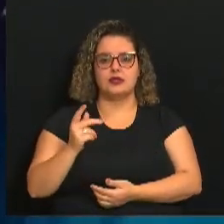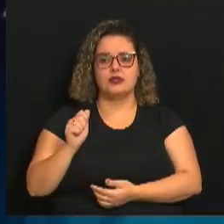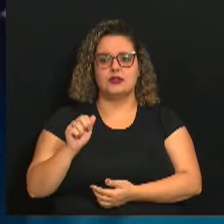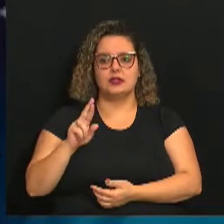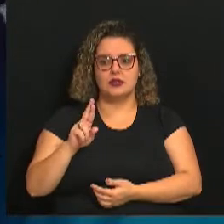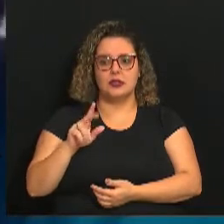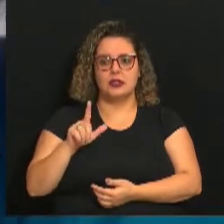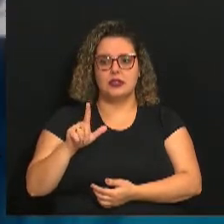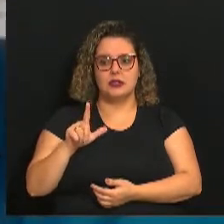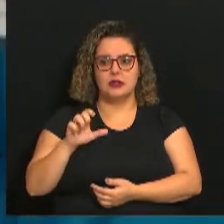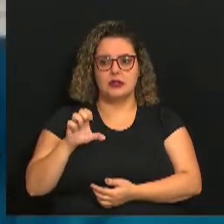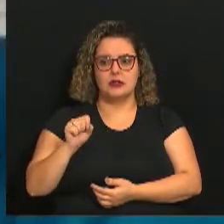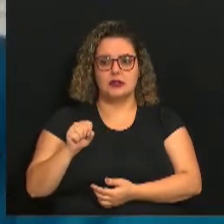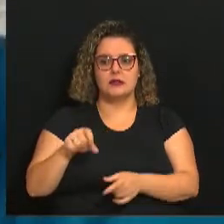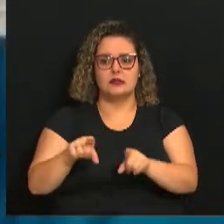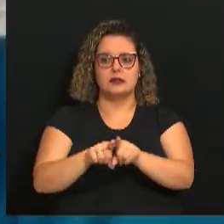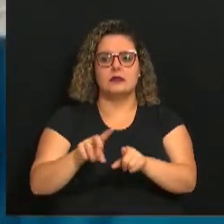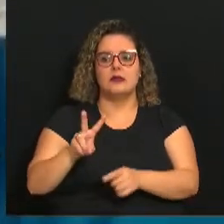meu chefe, viu, gente?